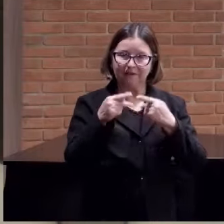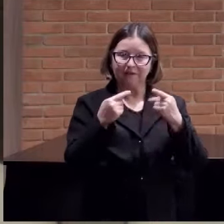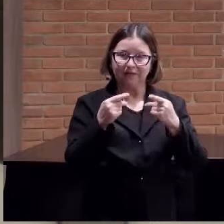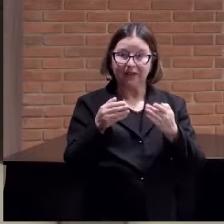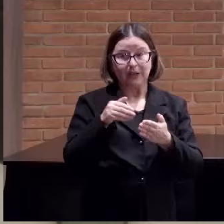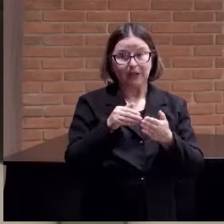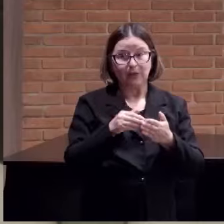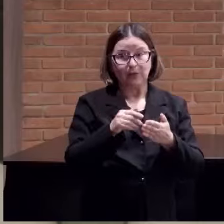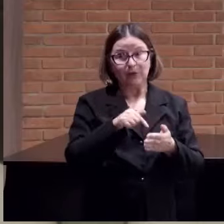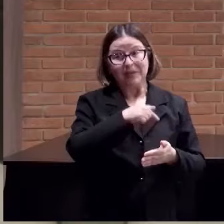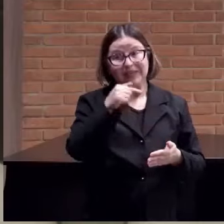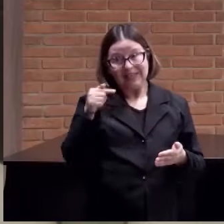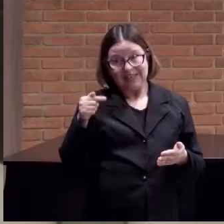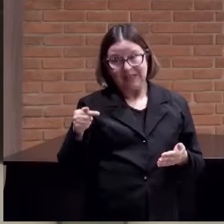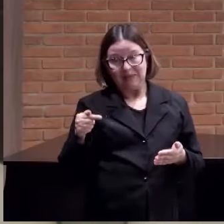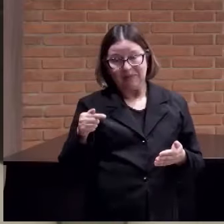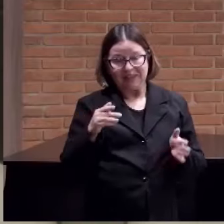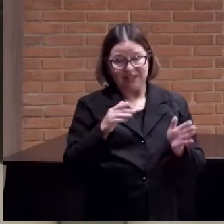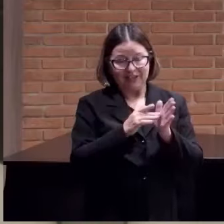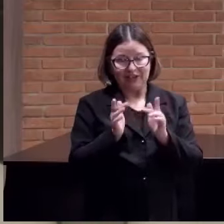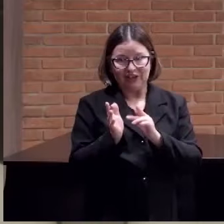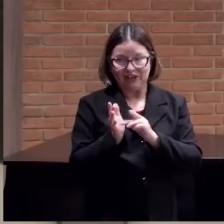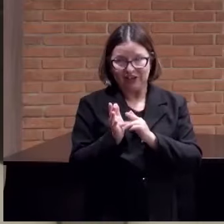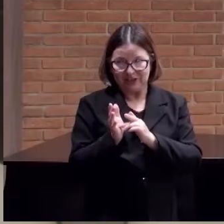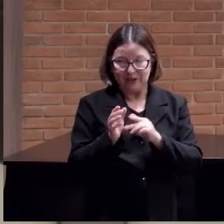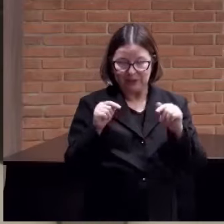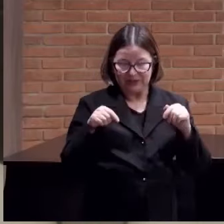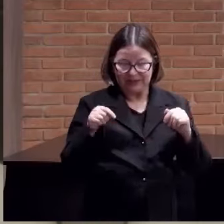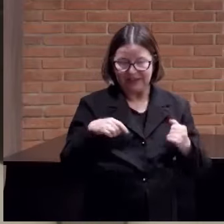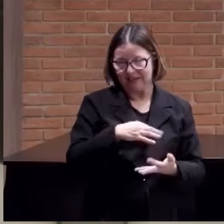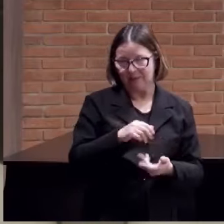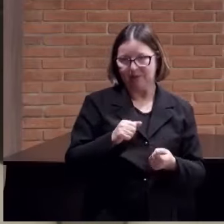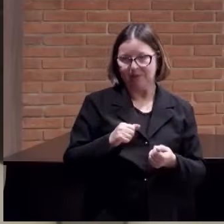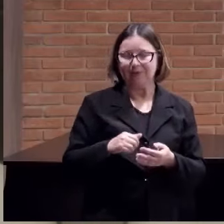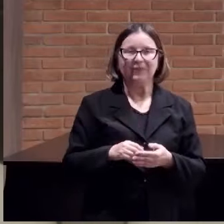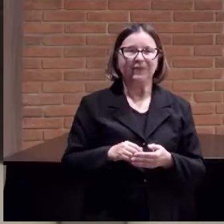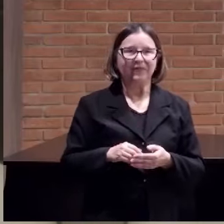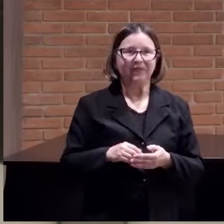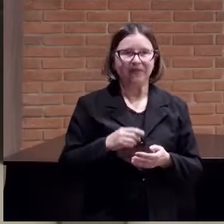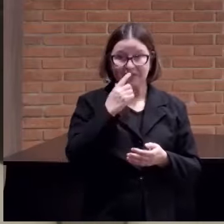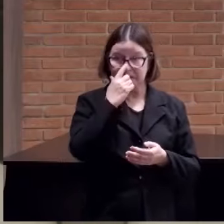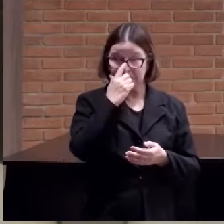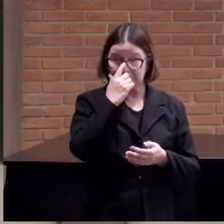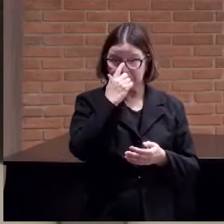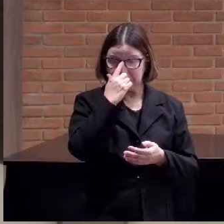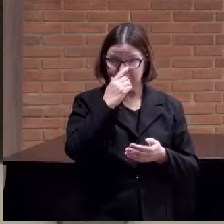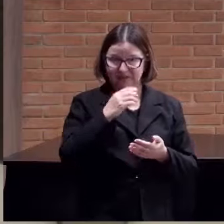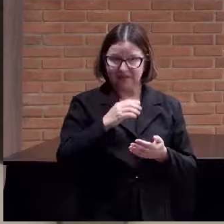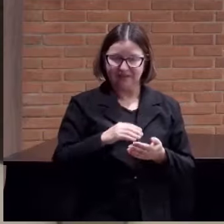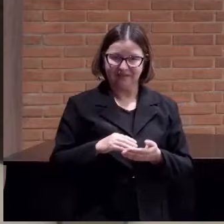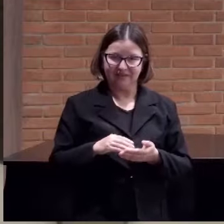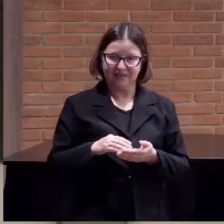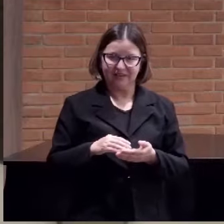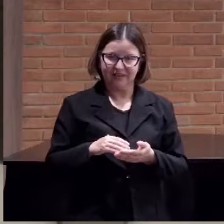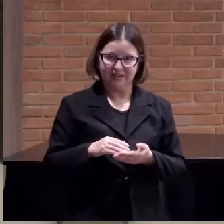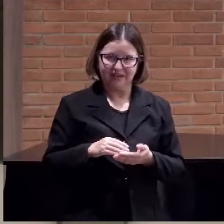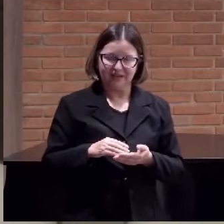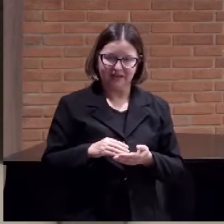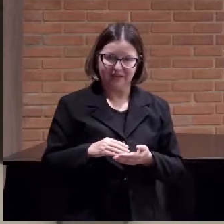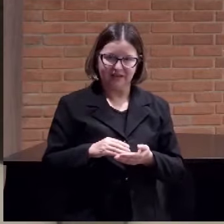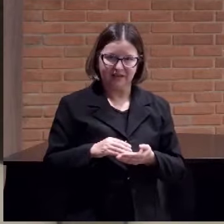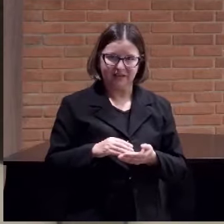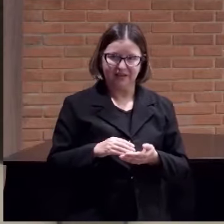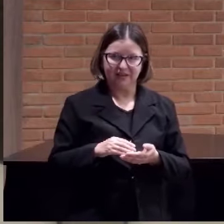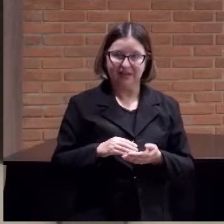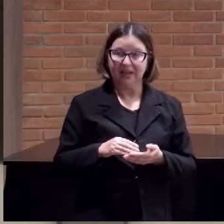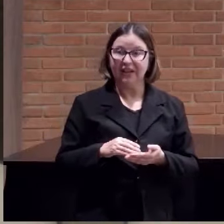11, 12, 13, 14, 15, 16, 17, 18, 19, 20, 21.